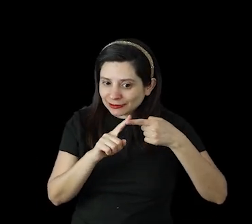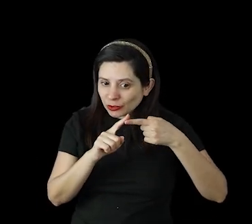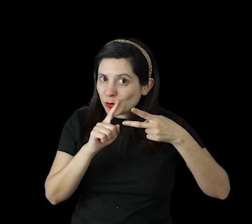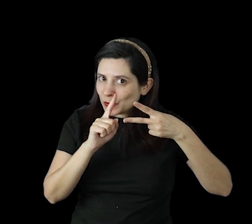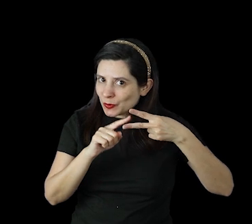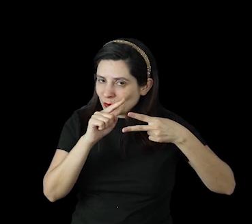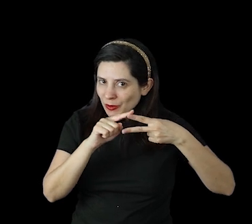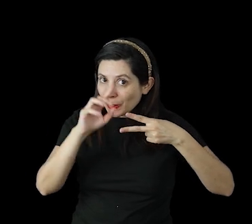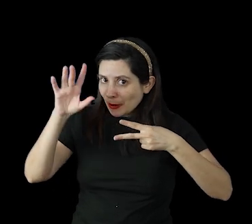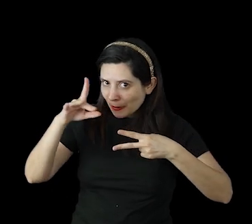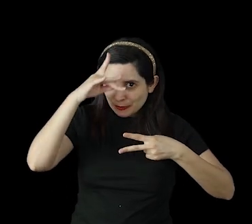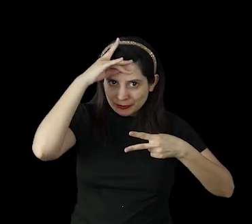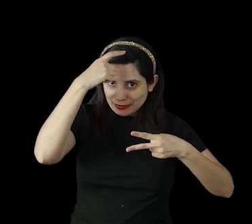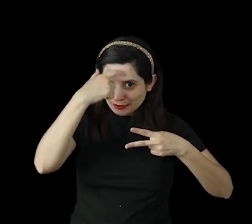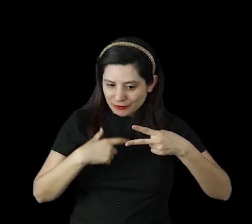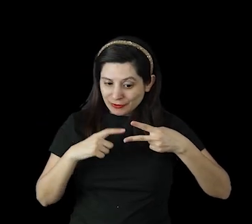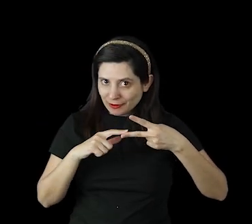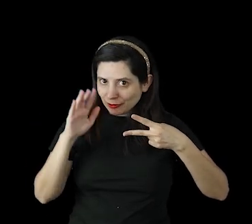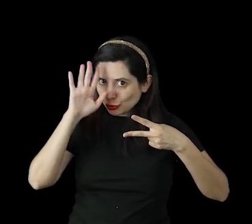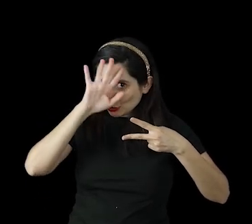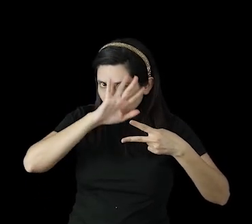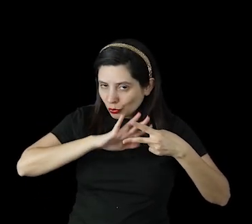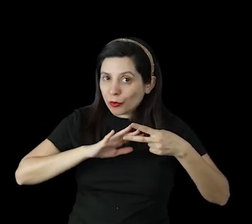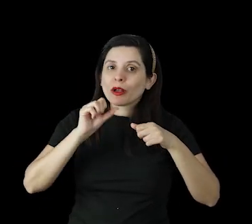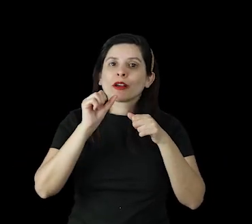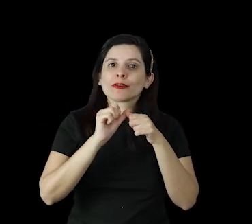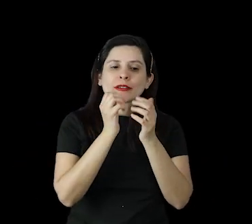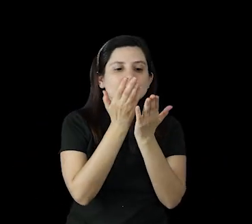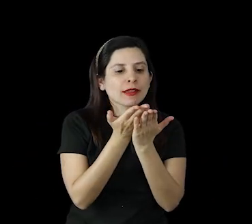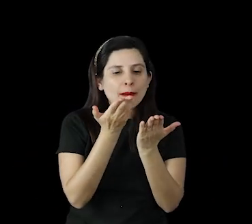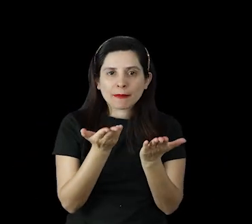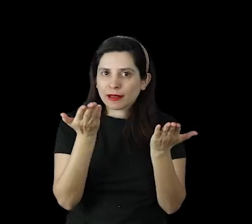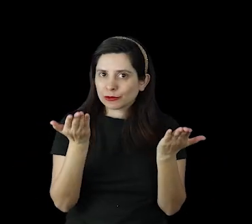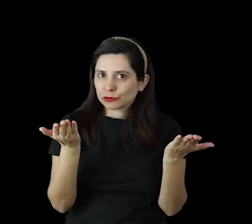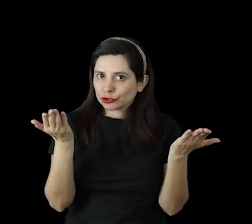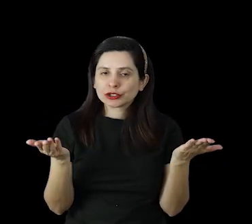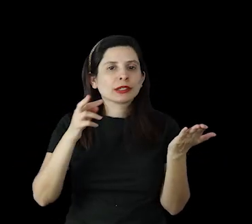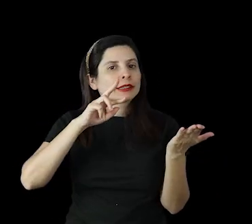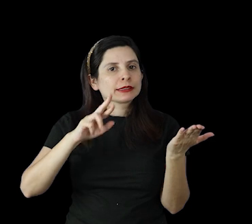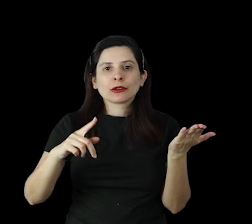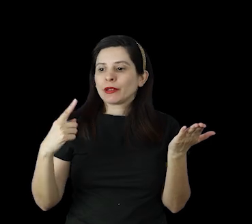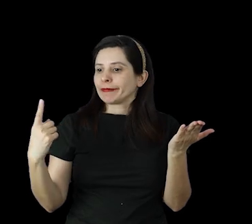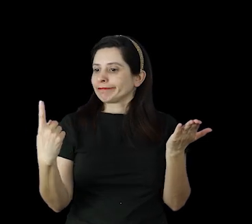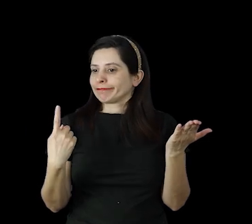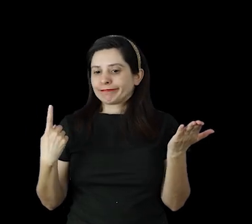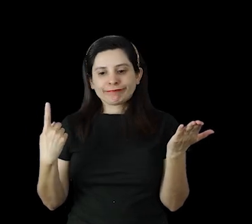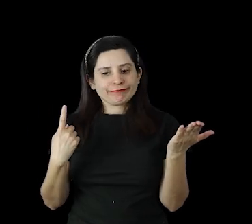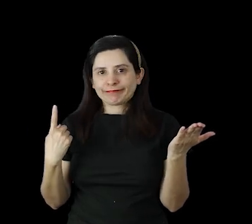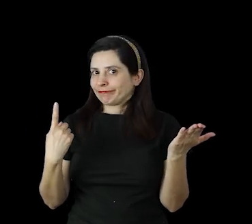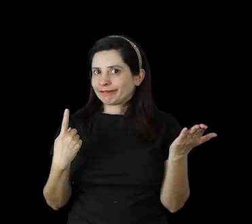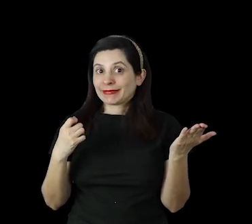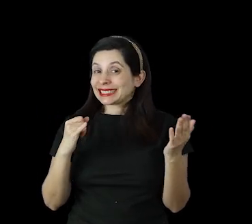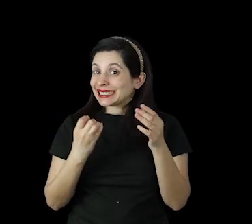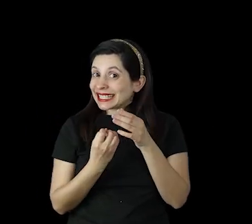gente vai desdobrando, né. Fazer dramaturgia não é um elemento isolado, né. Se a gente